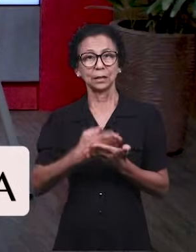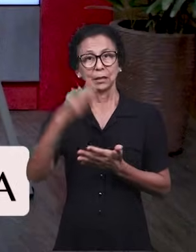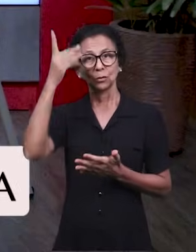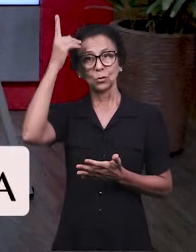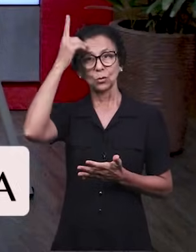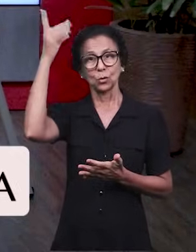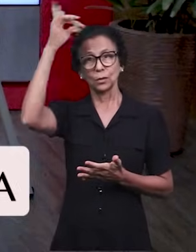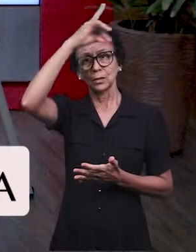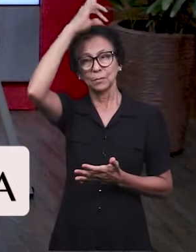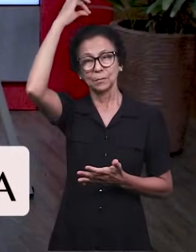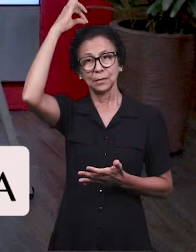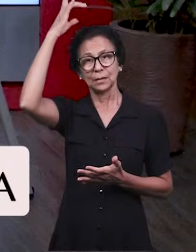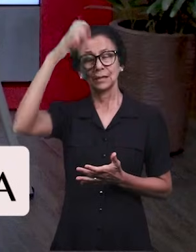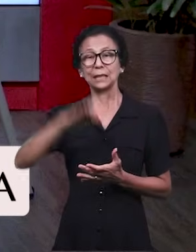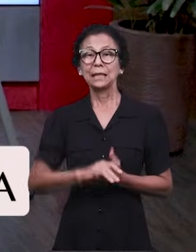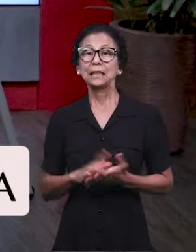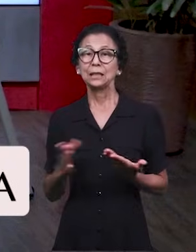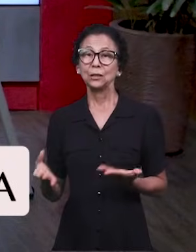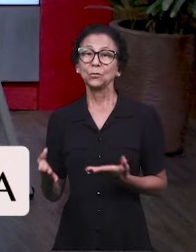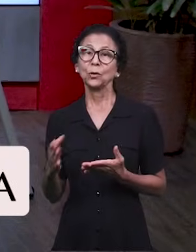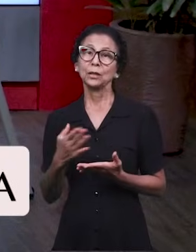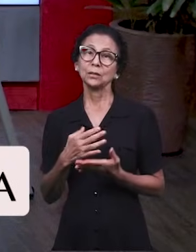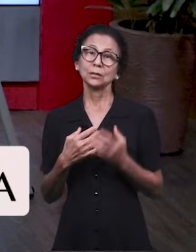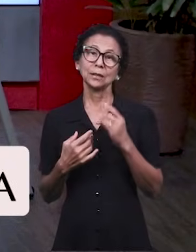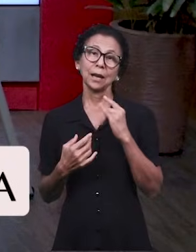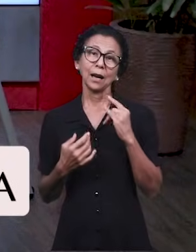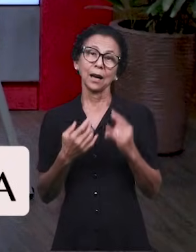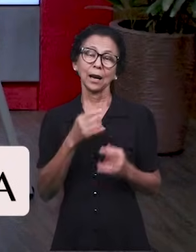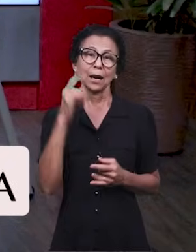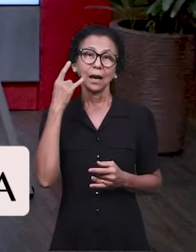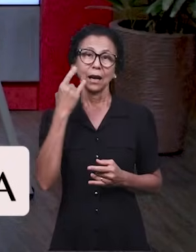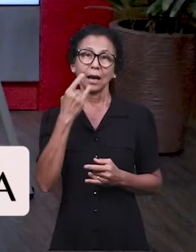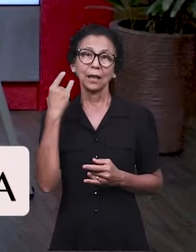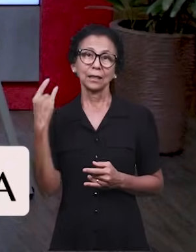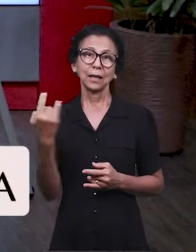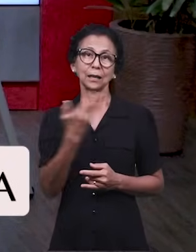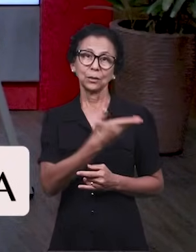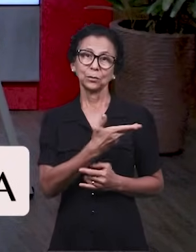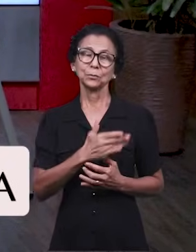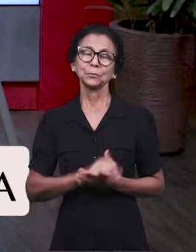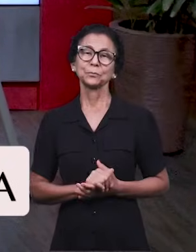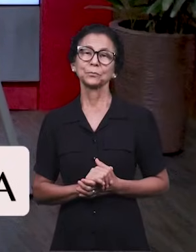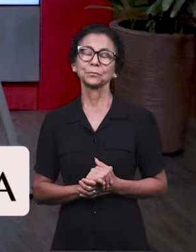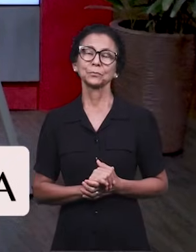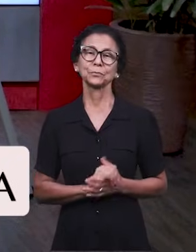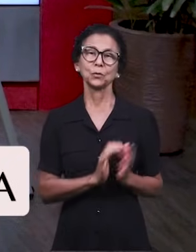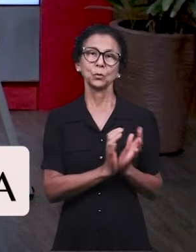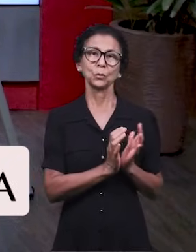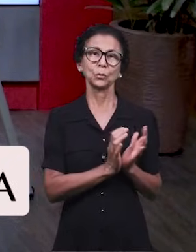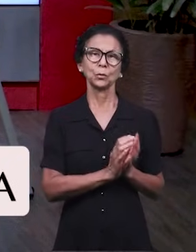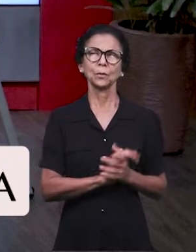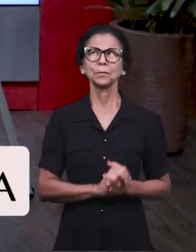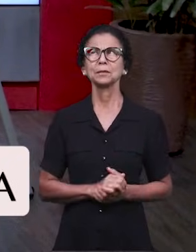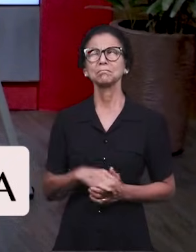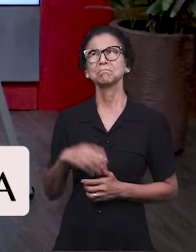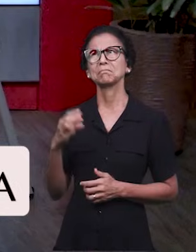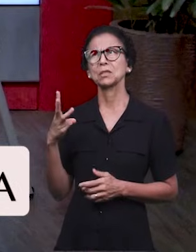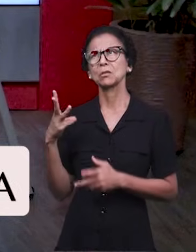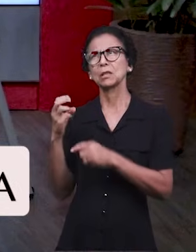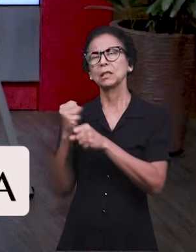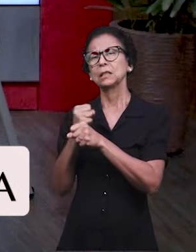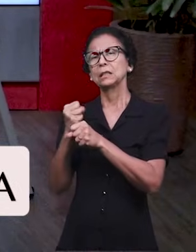o que atraiu os membros da sua igreja. Passados 30 anos, eu me encontro com esse conselheiro, que já